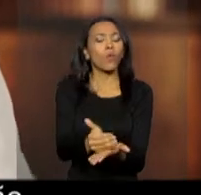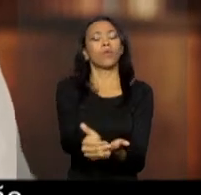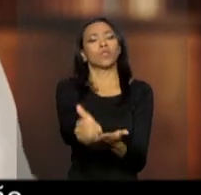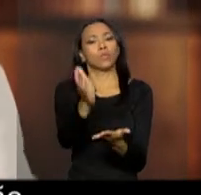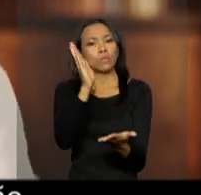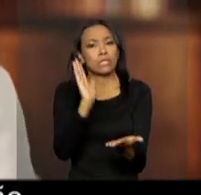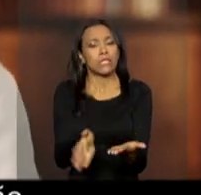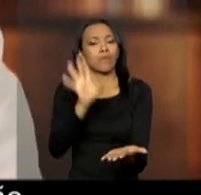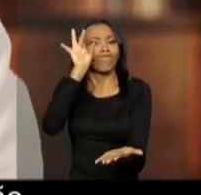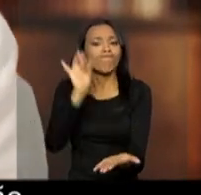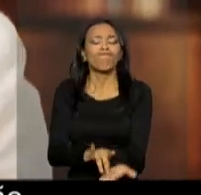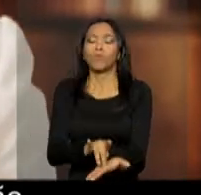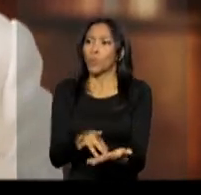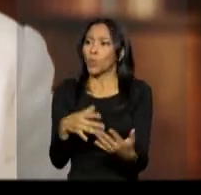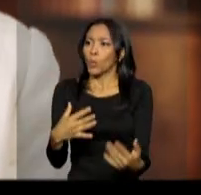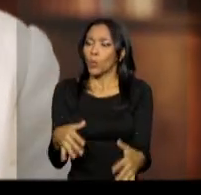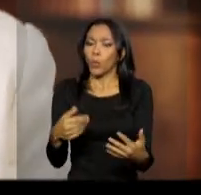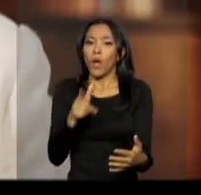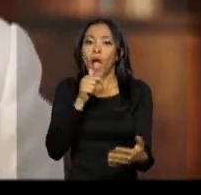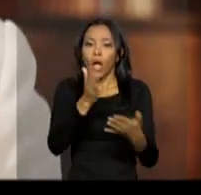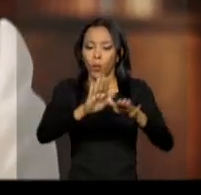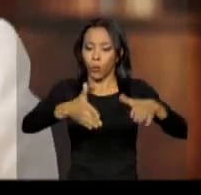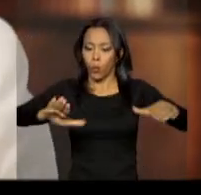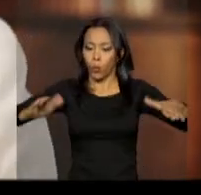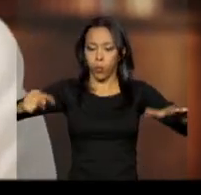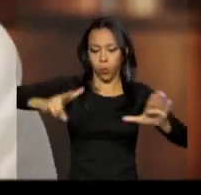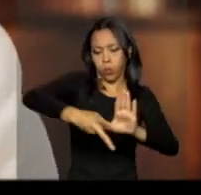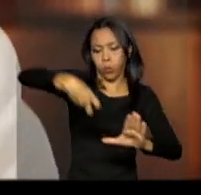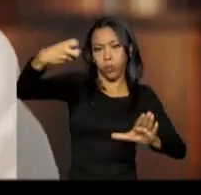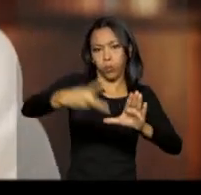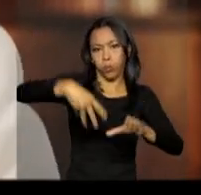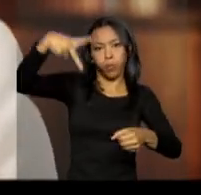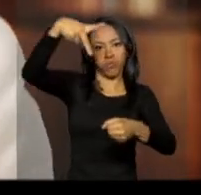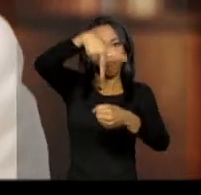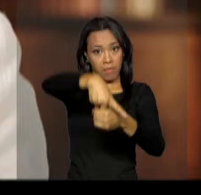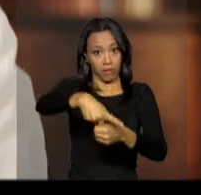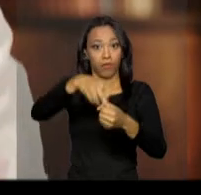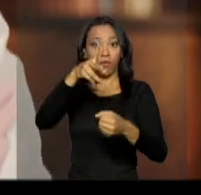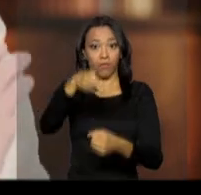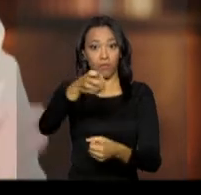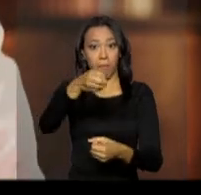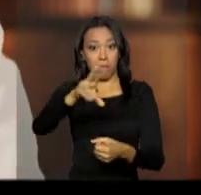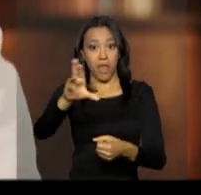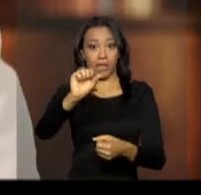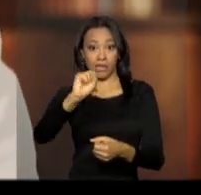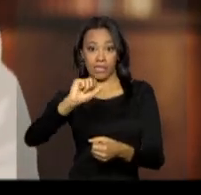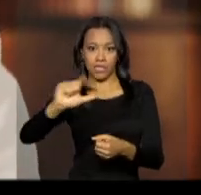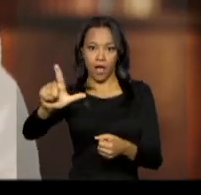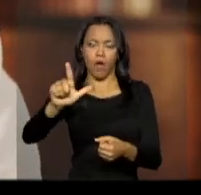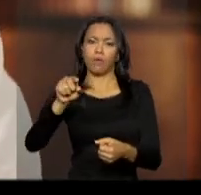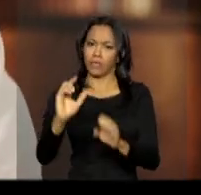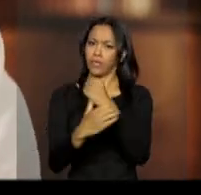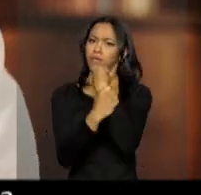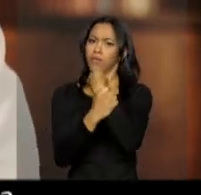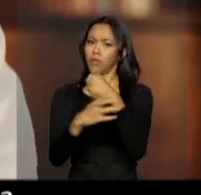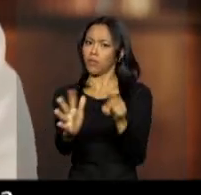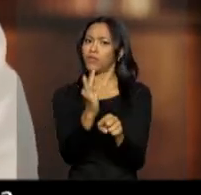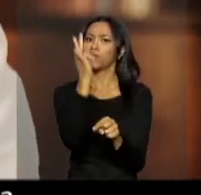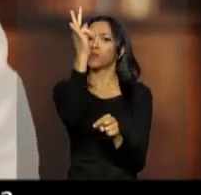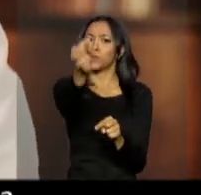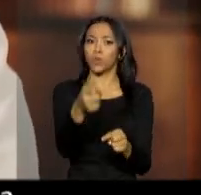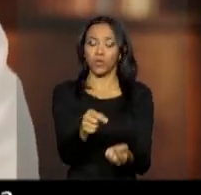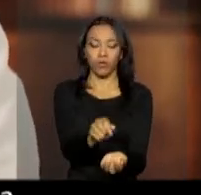a se tornar realidade a exploração em larga escala do nosso pré-sal. E passamos a garantir para o futuro